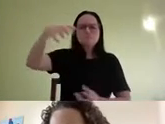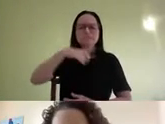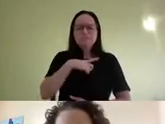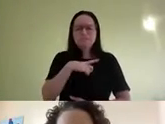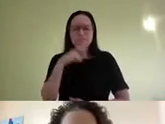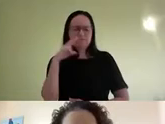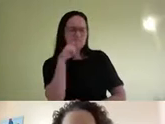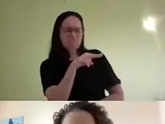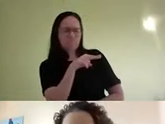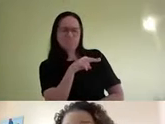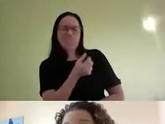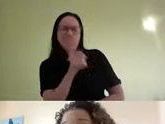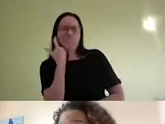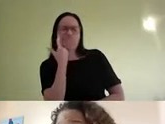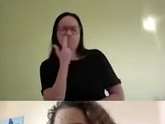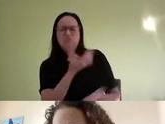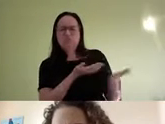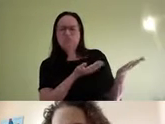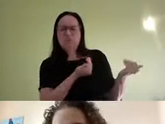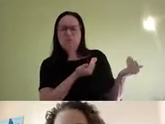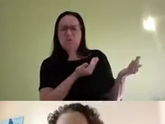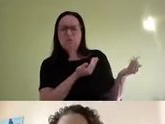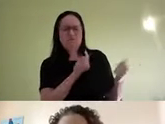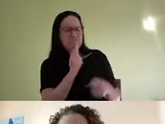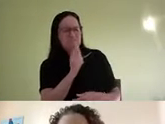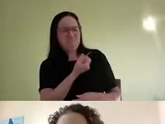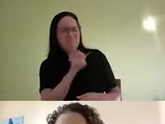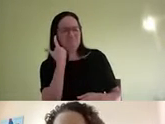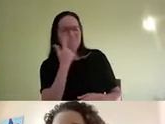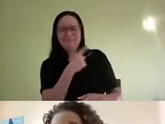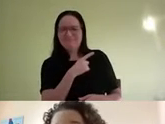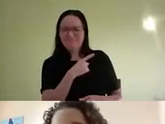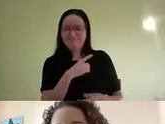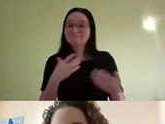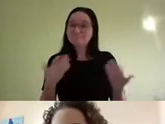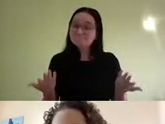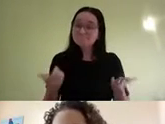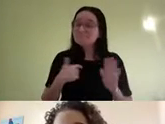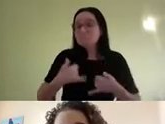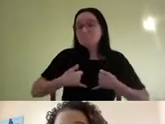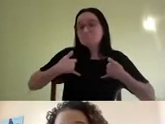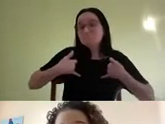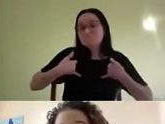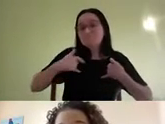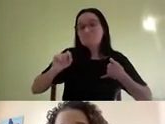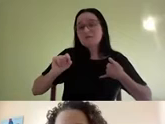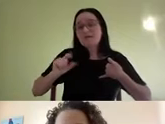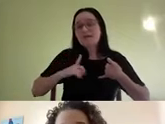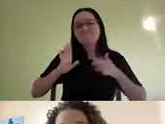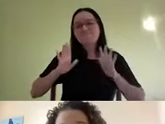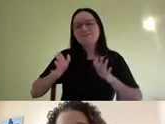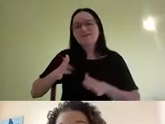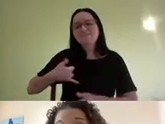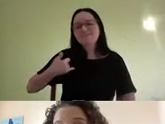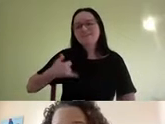idade, né? Então, eu tenho muito orgulho de falar da minha idade hoje, porque eu comecei lá atrás e é muito difícil a